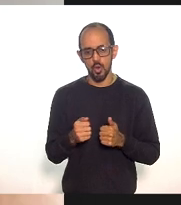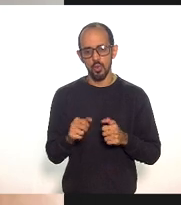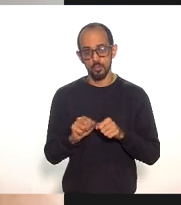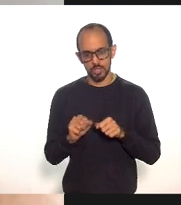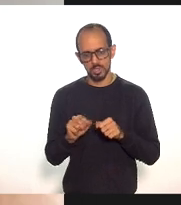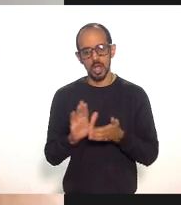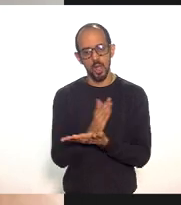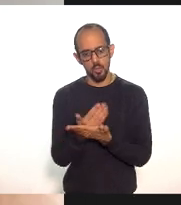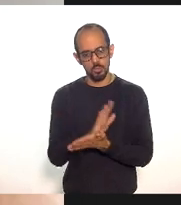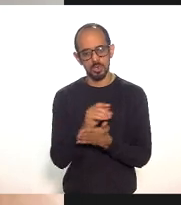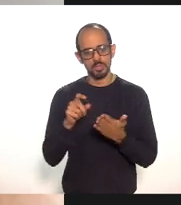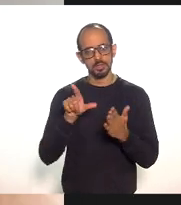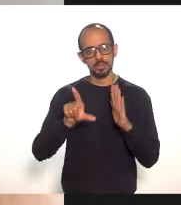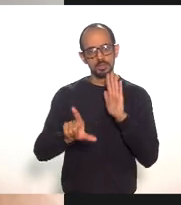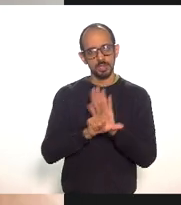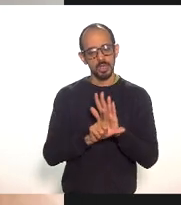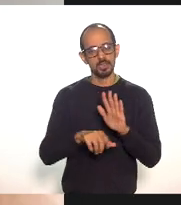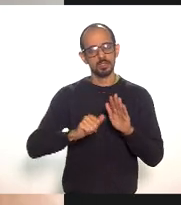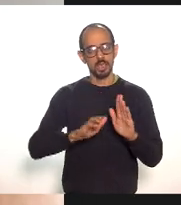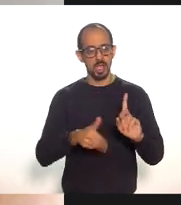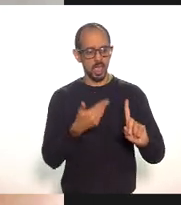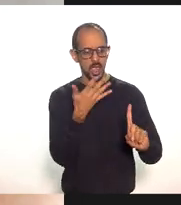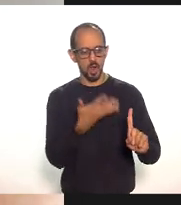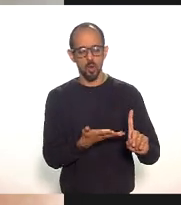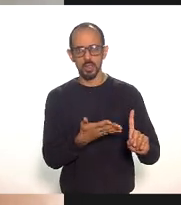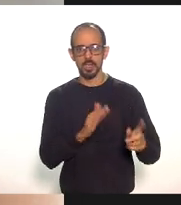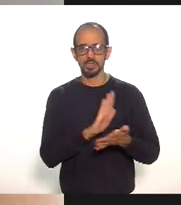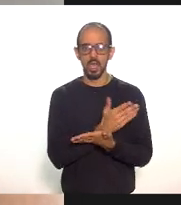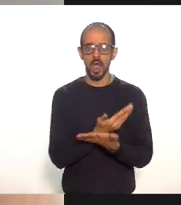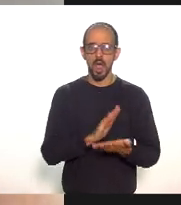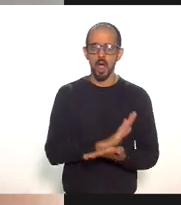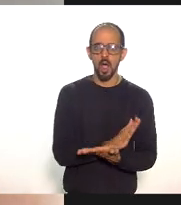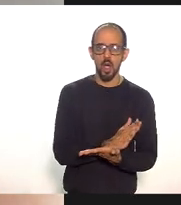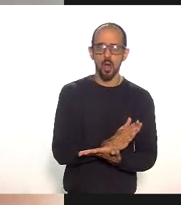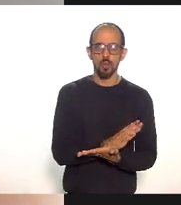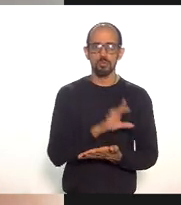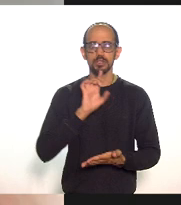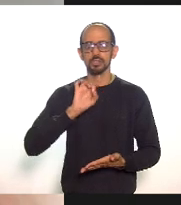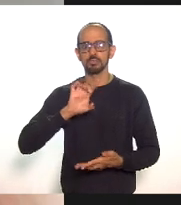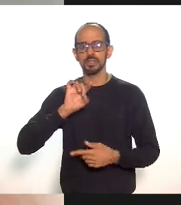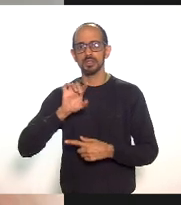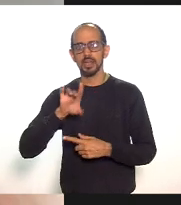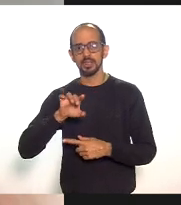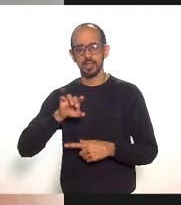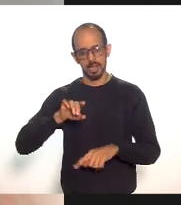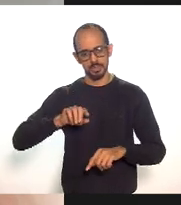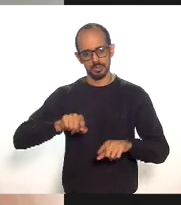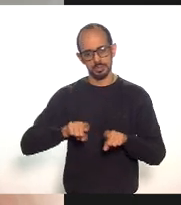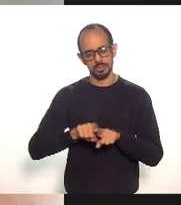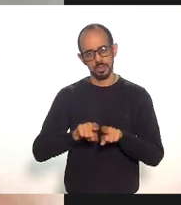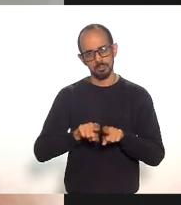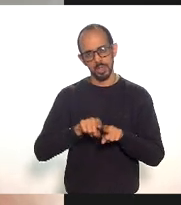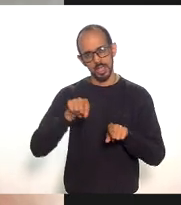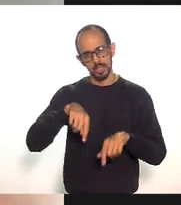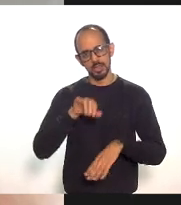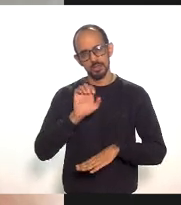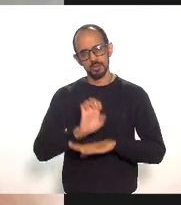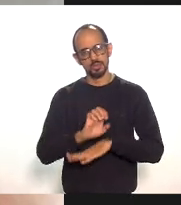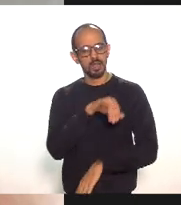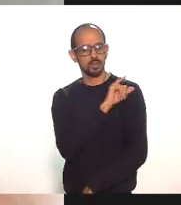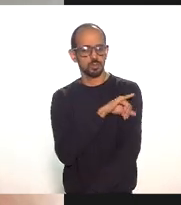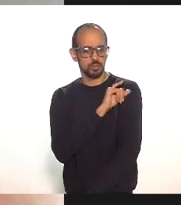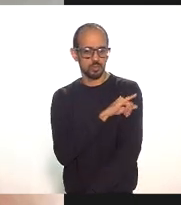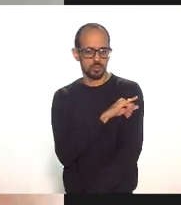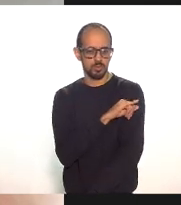que reconhecem determinadas peculiaridades, riquezas do Rio de Janeiro como propriedade material. E aqui pode